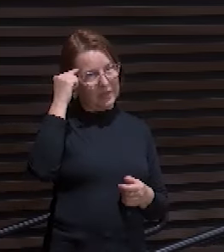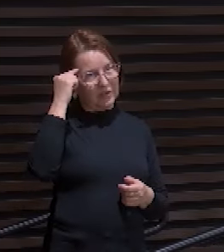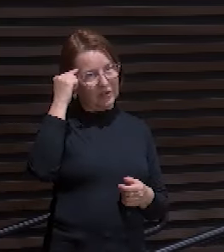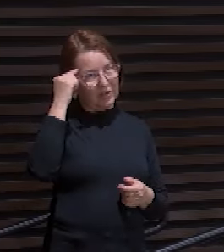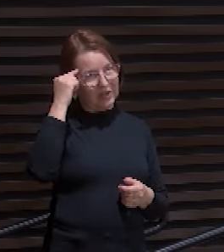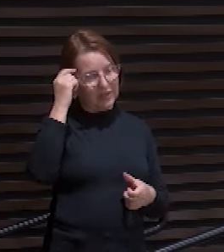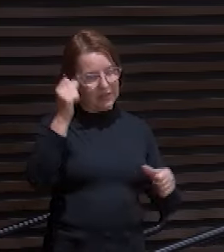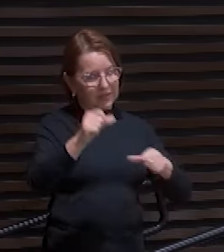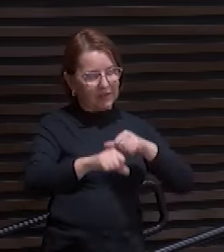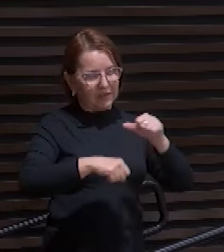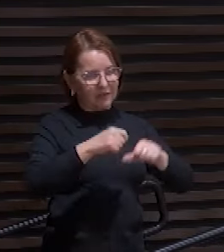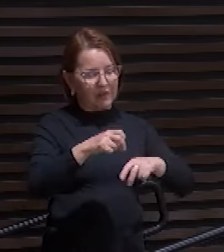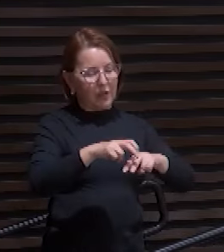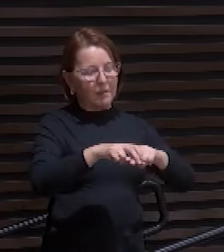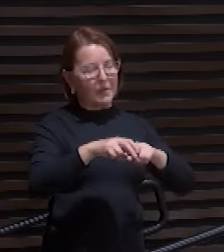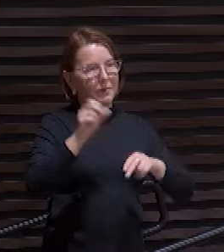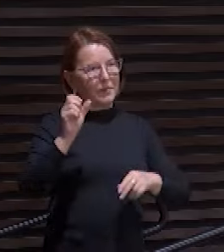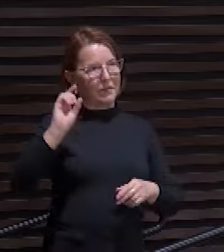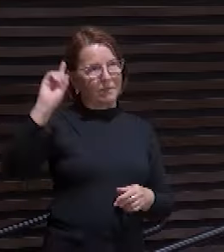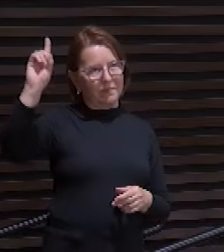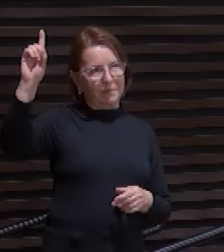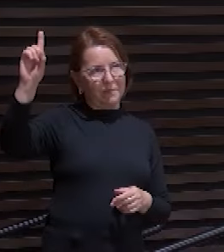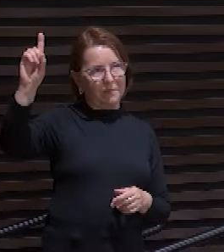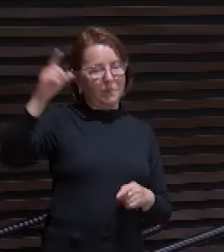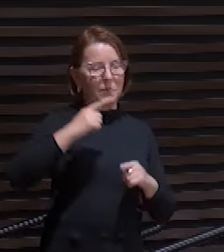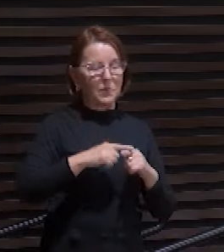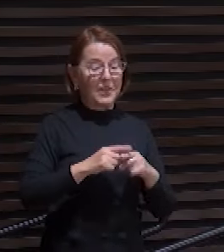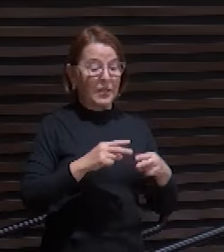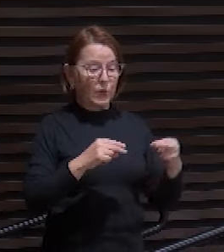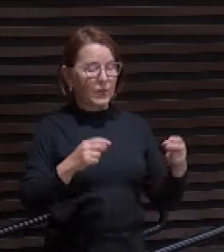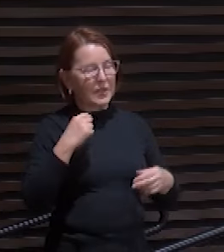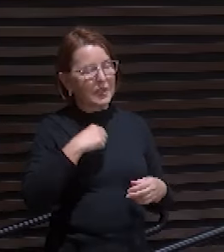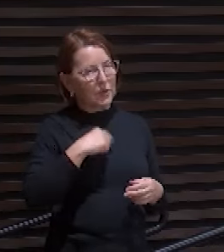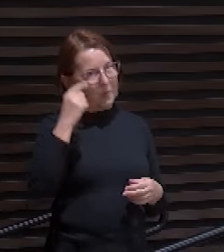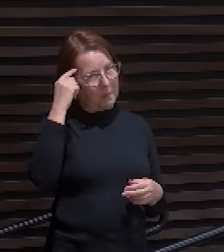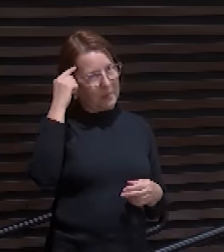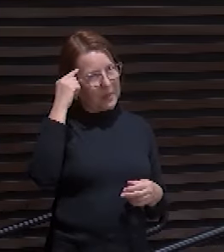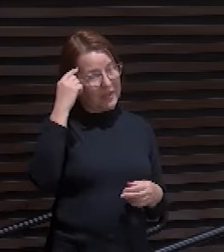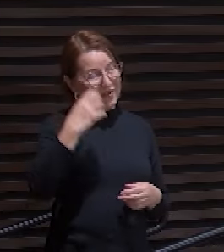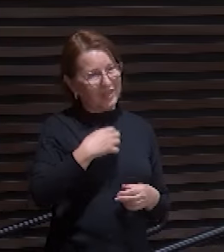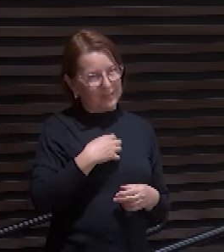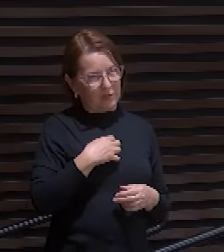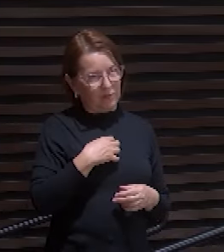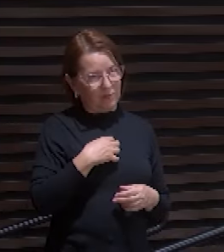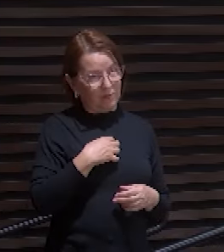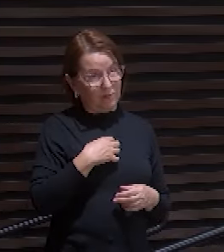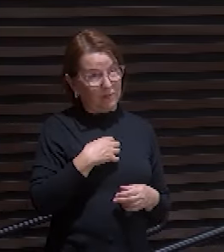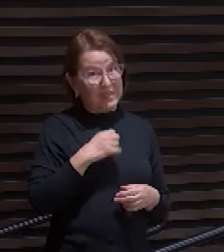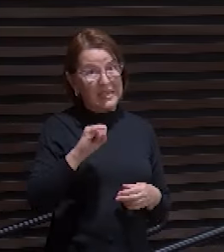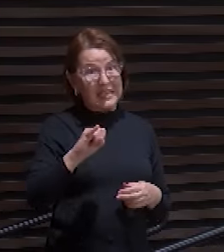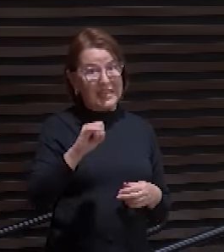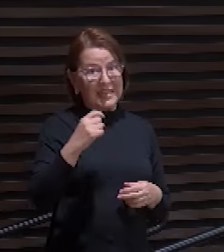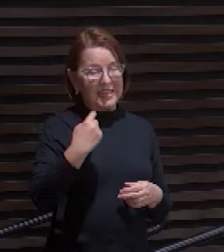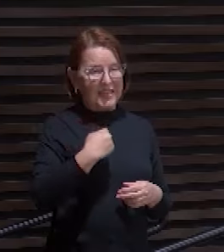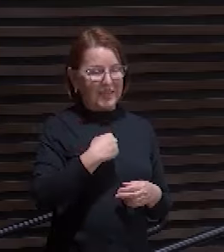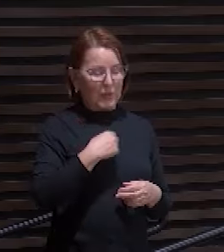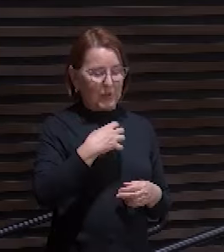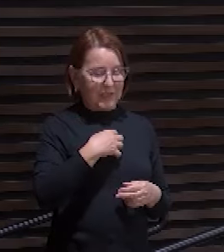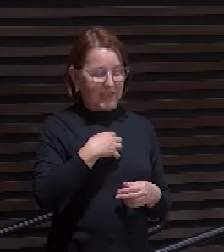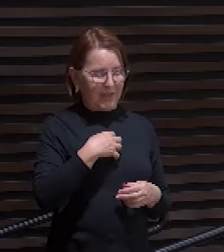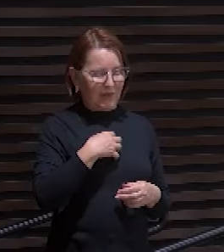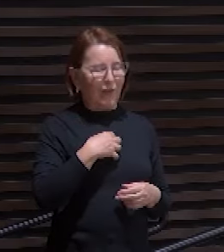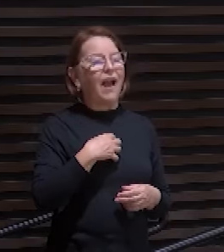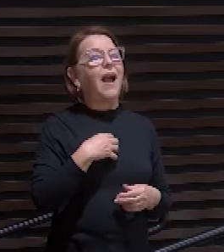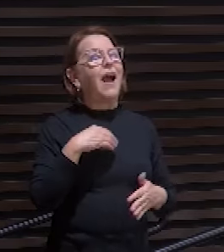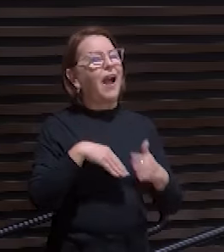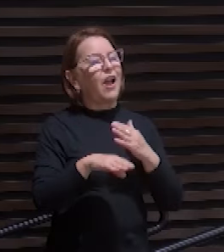palavra. Porque aquilo que eu penso, eu sinto, aquilo que eu sinto eu vou fazer. Por que a